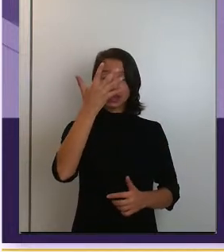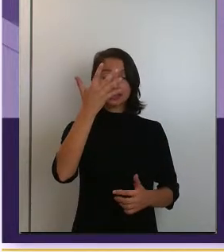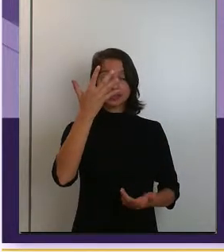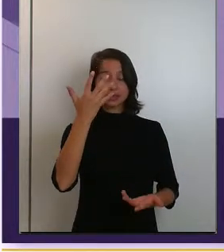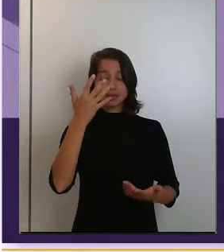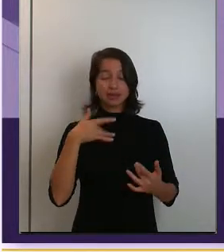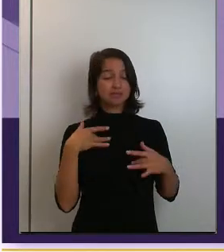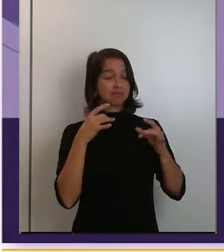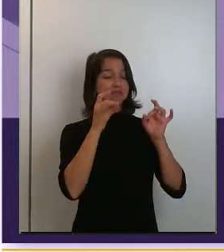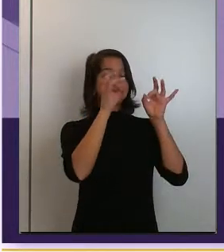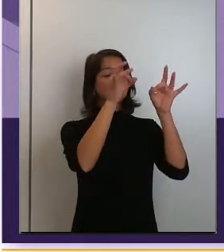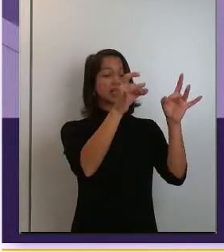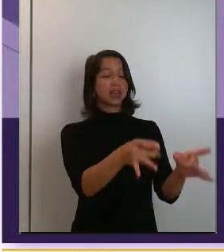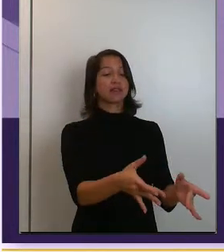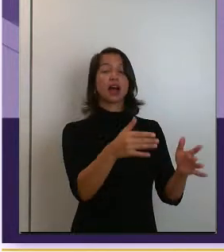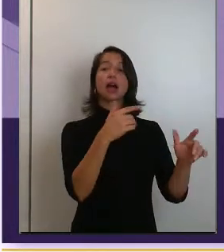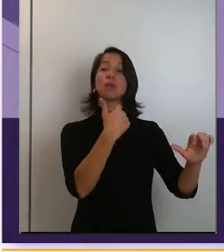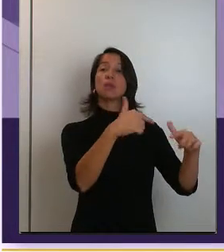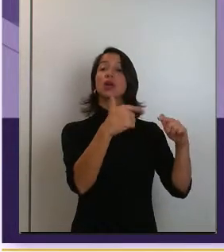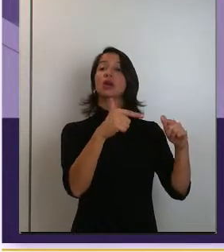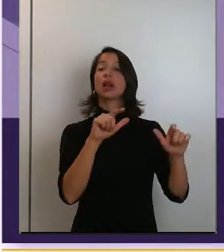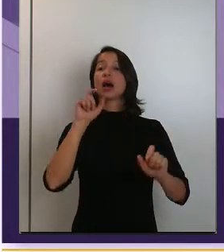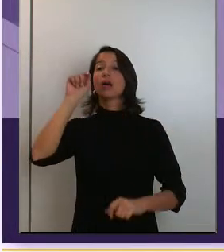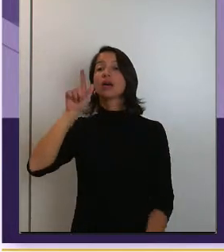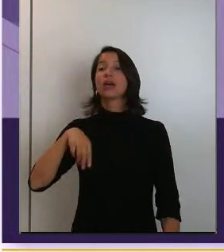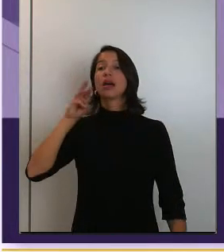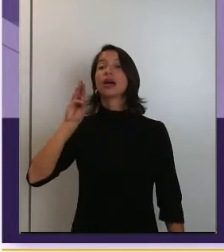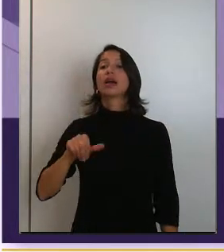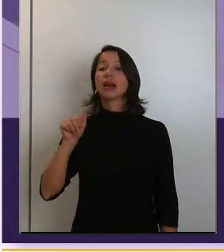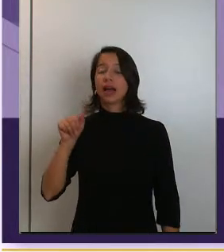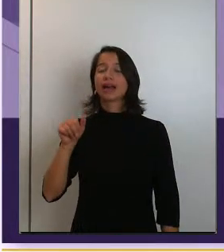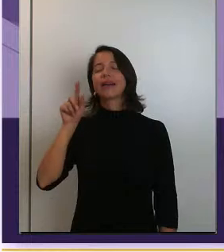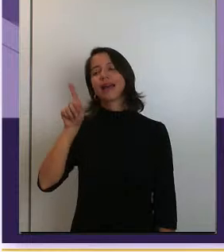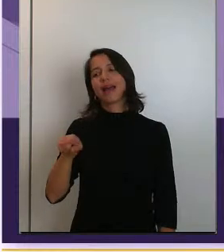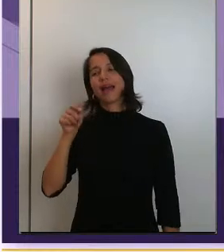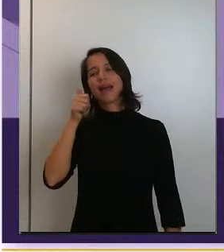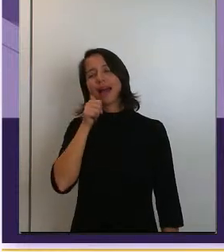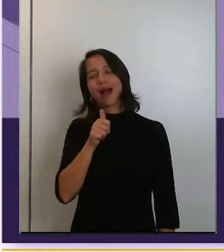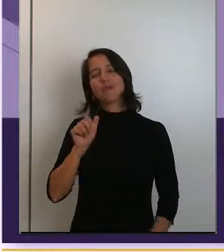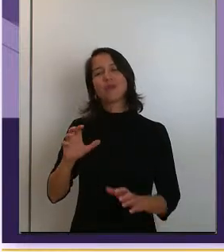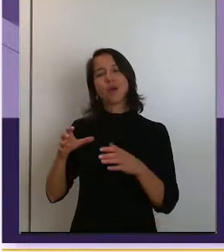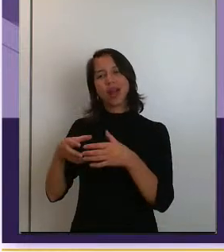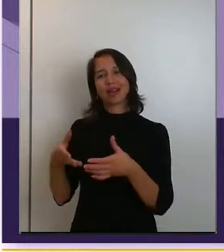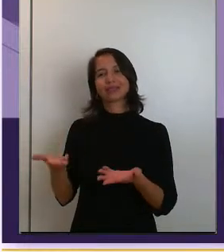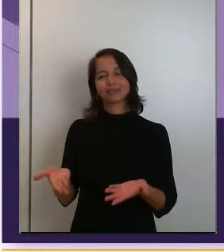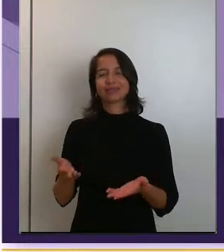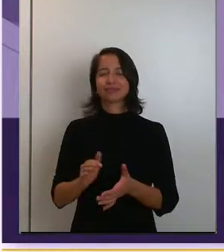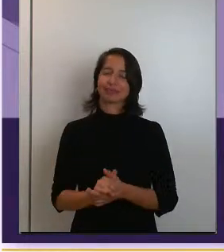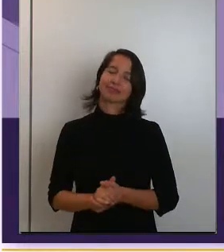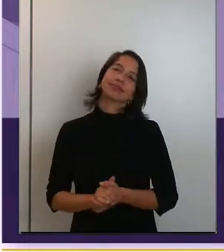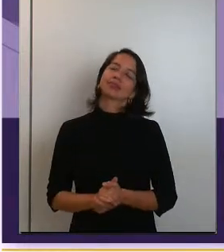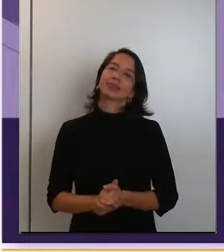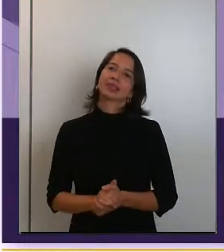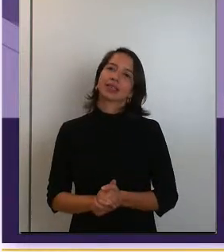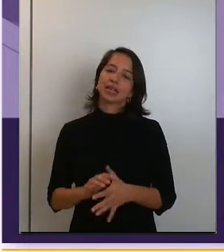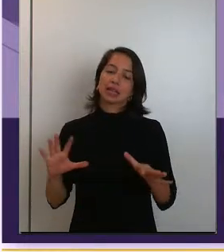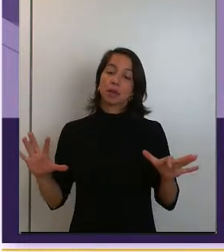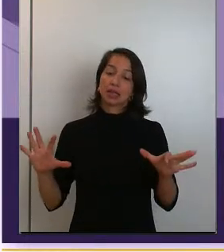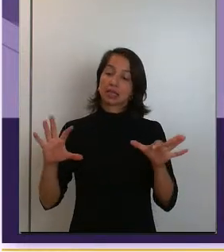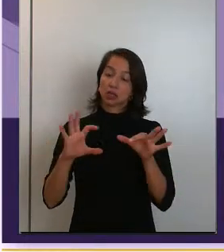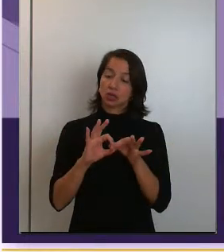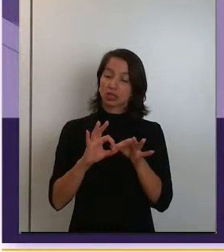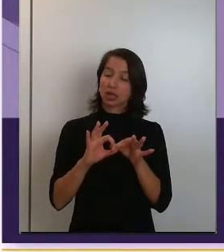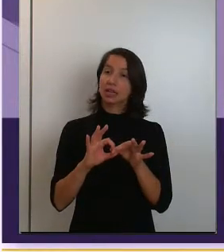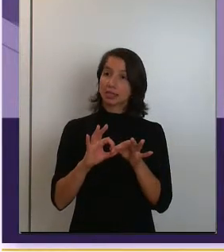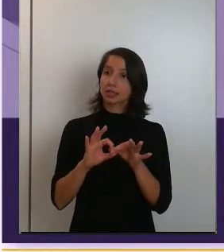se prejudicar na carreira profissional é sempre a mulher. E essa associação quase automática do trabalho reprodutivo com a